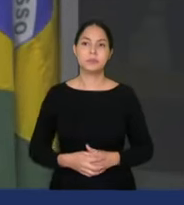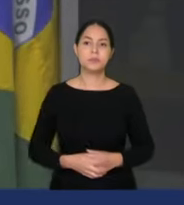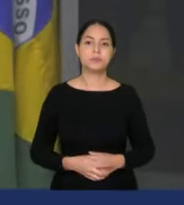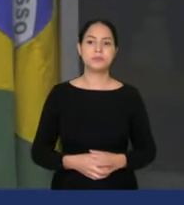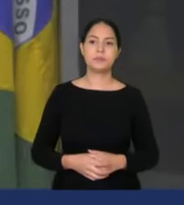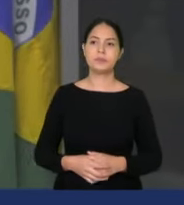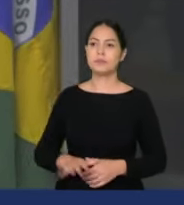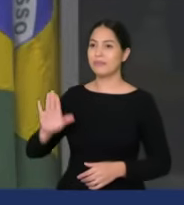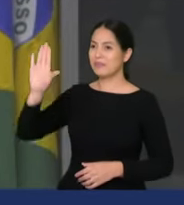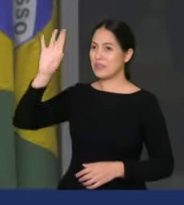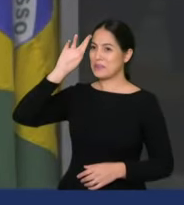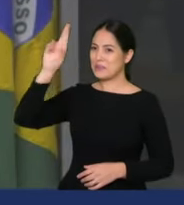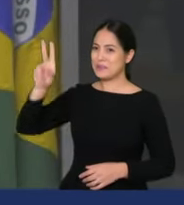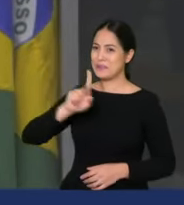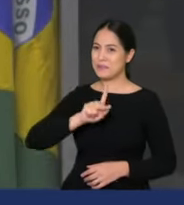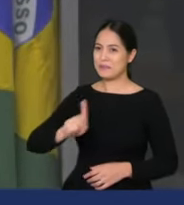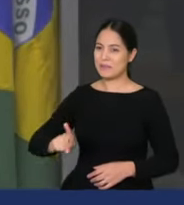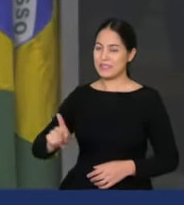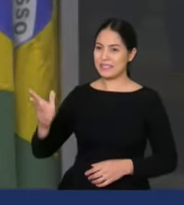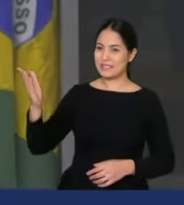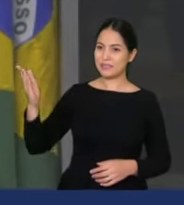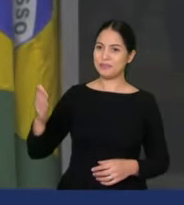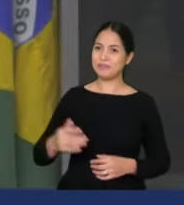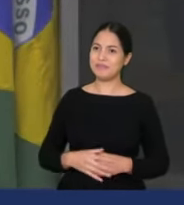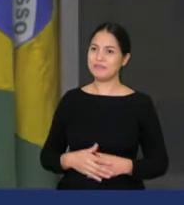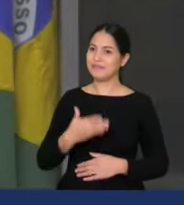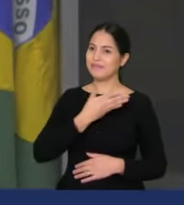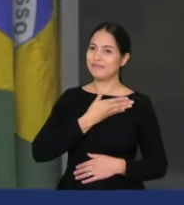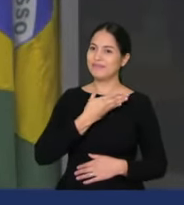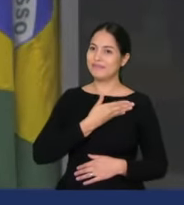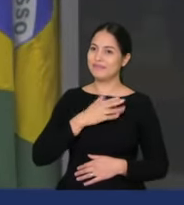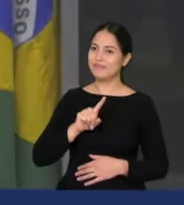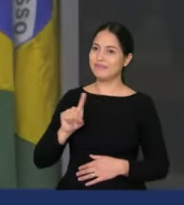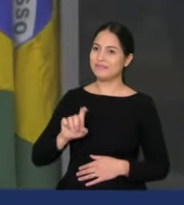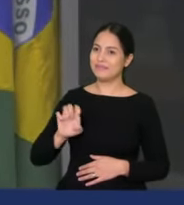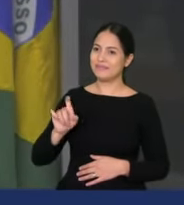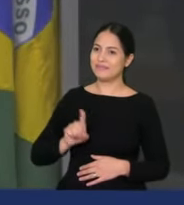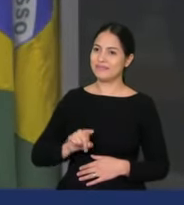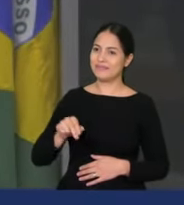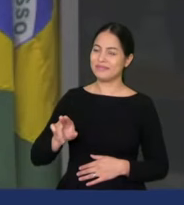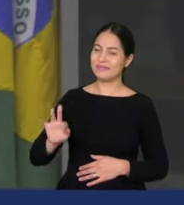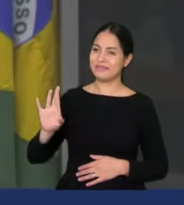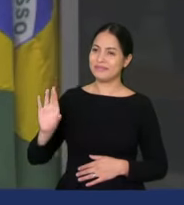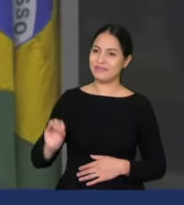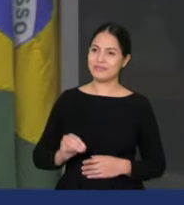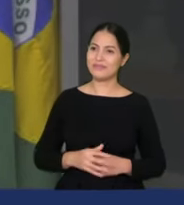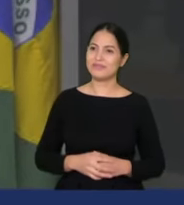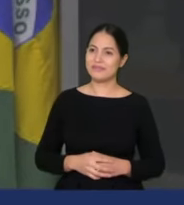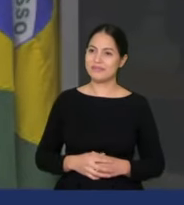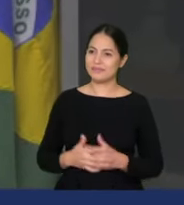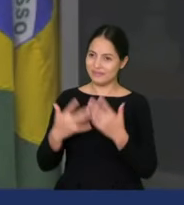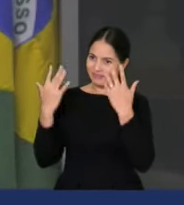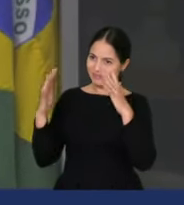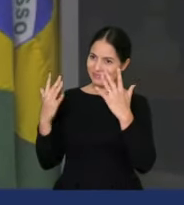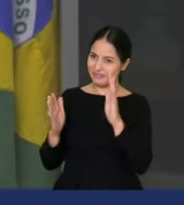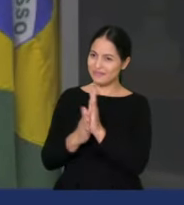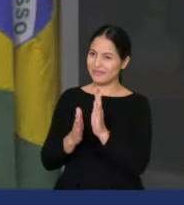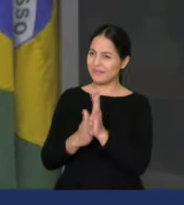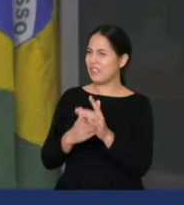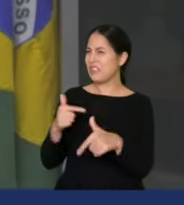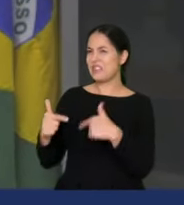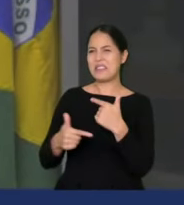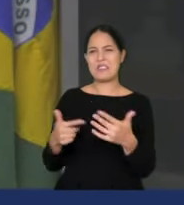Senhor presidente, meu amigo Zé Neto, queria lhe parabenizar pelo seu trabalho, sempre